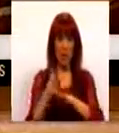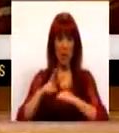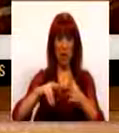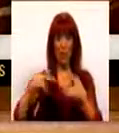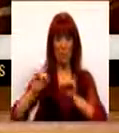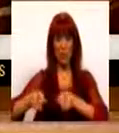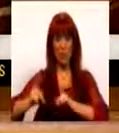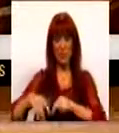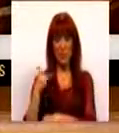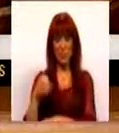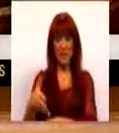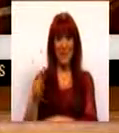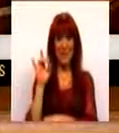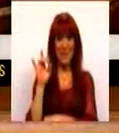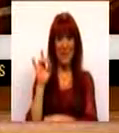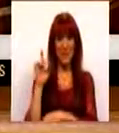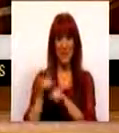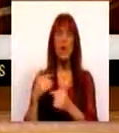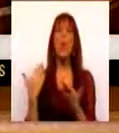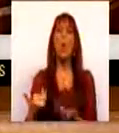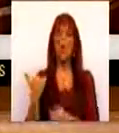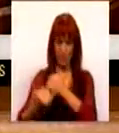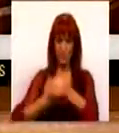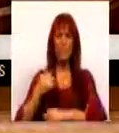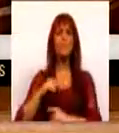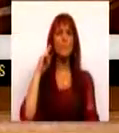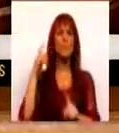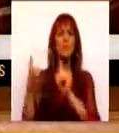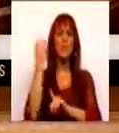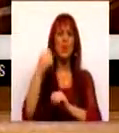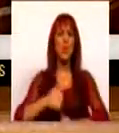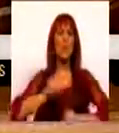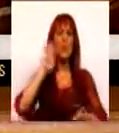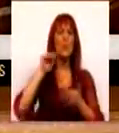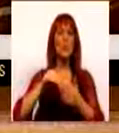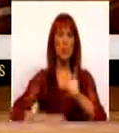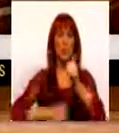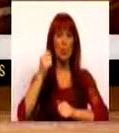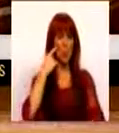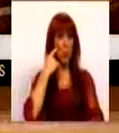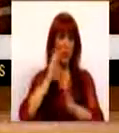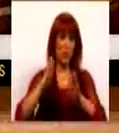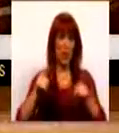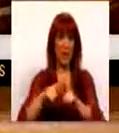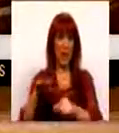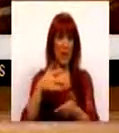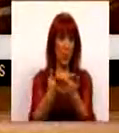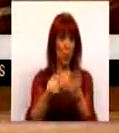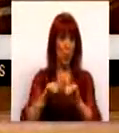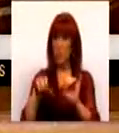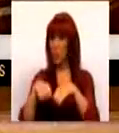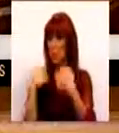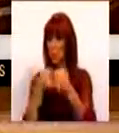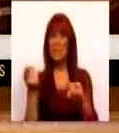reformas iniciadas em 2016 e que estão hoje a permitir alcançar os bons resultados que são conhecidos no campo económico e